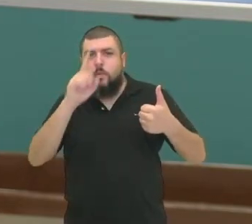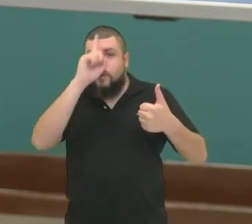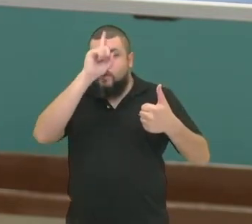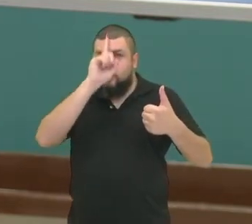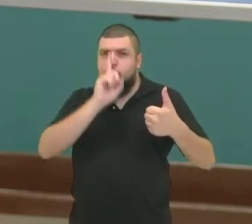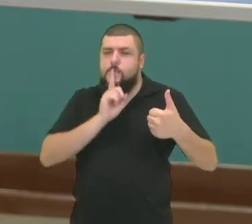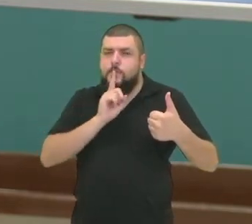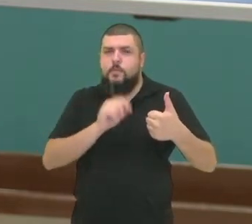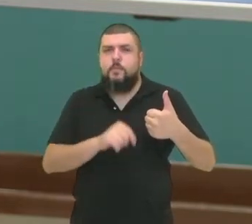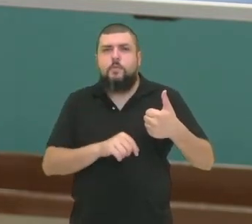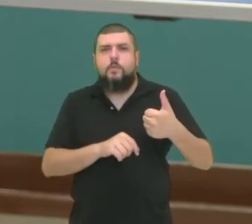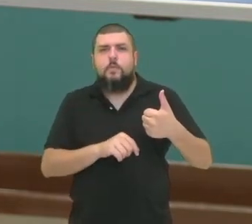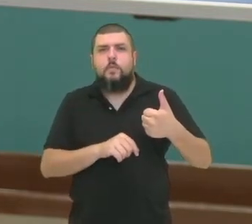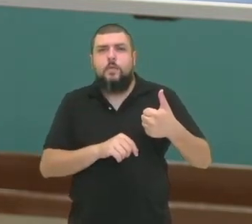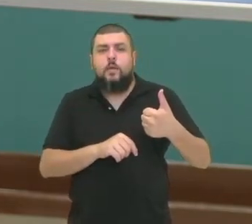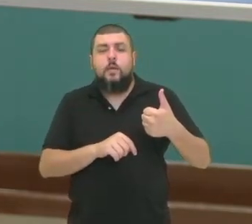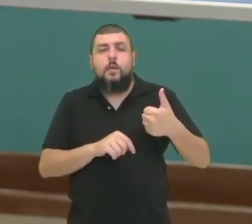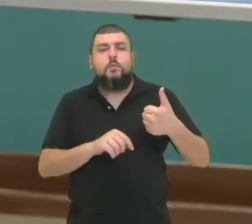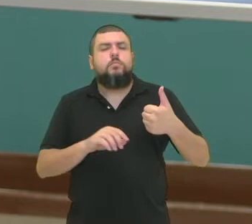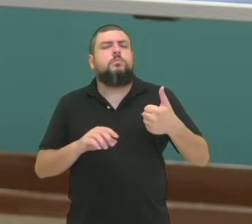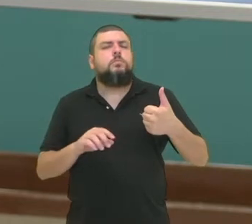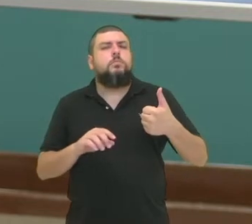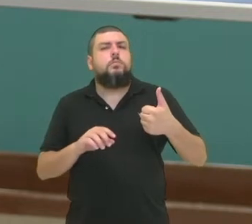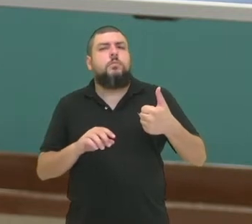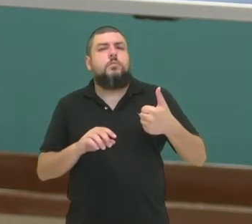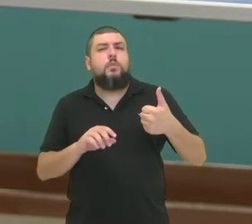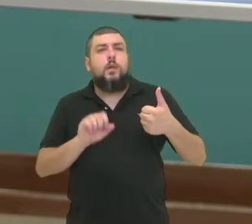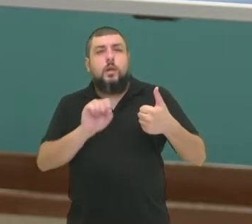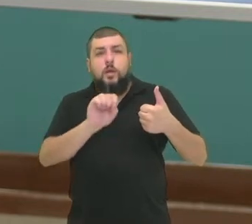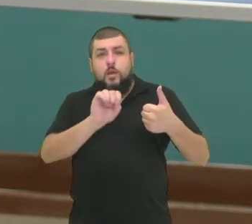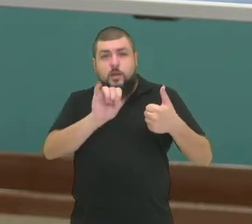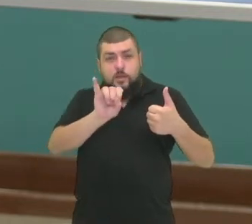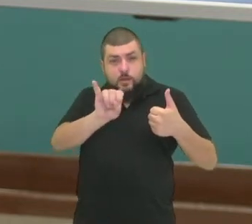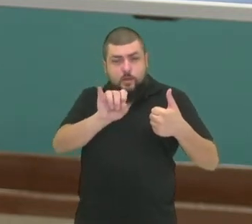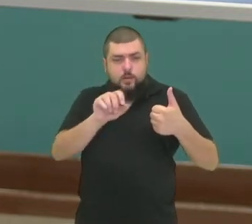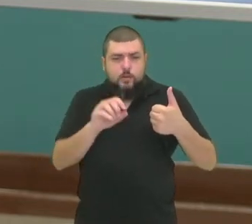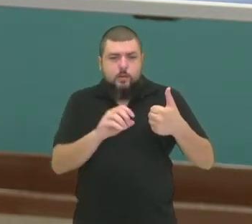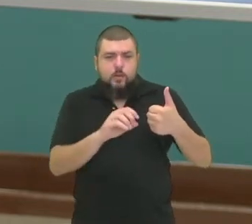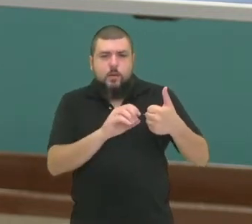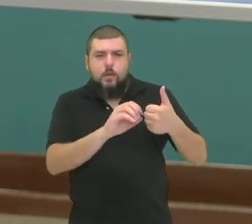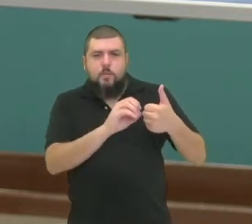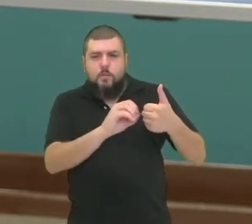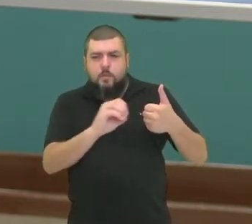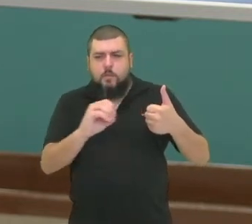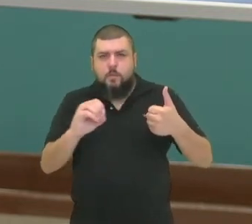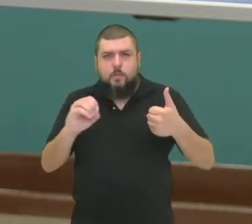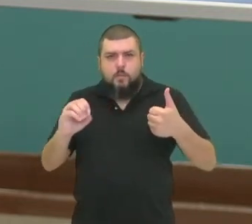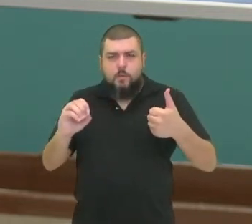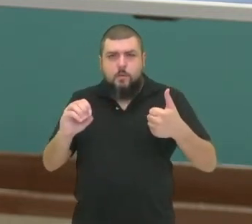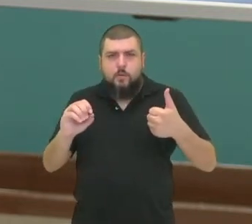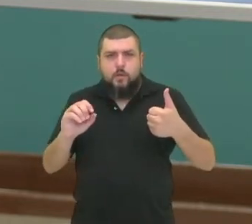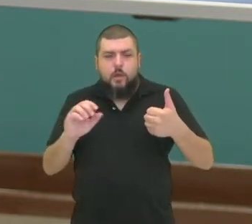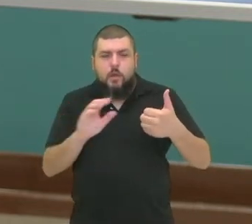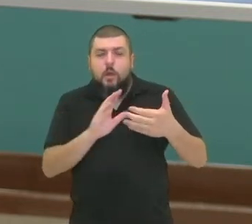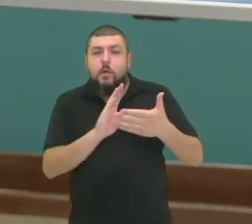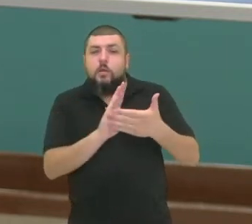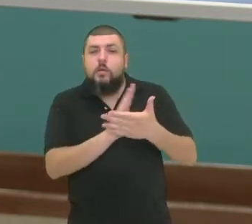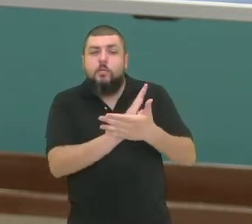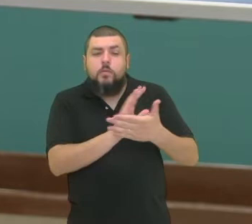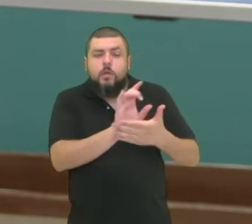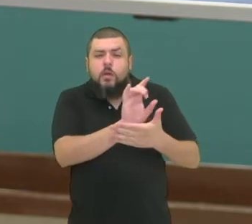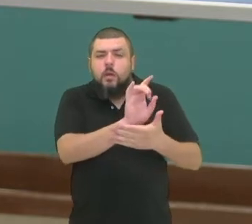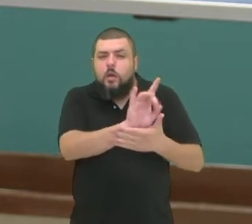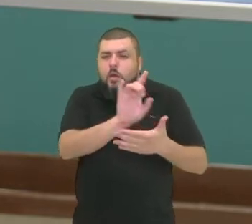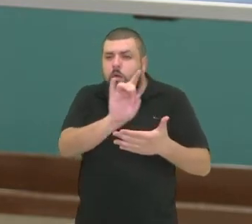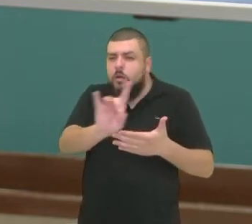amarelos. Quando pegamos esses indivíduos aqui, isoladamente, pegamos esse indivíduo que vem de